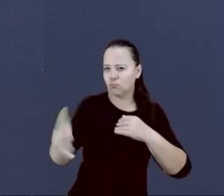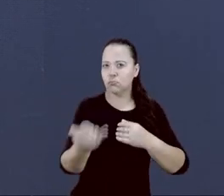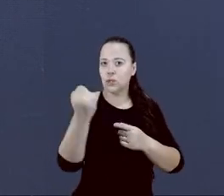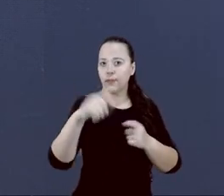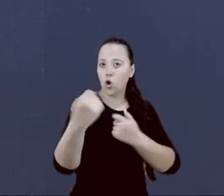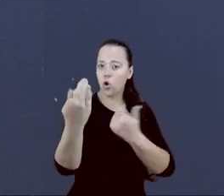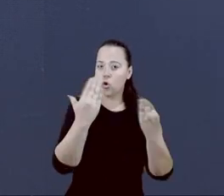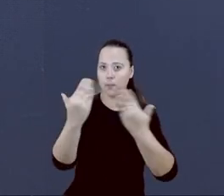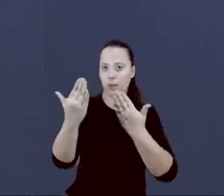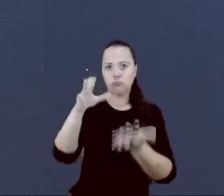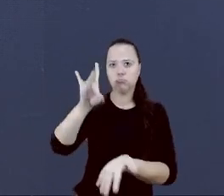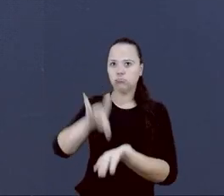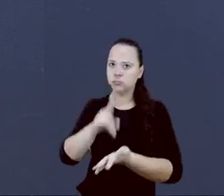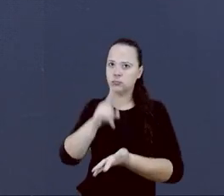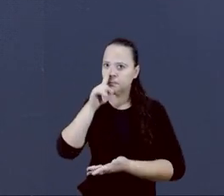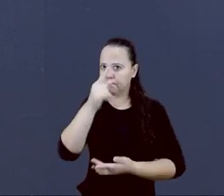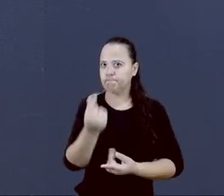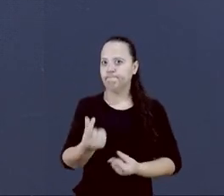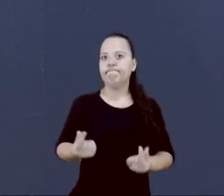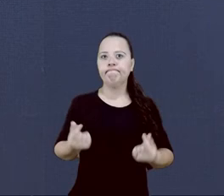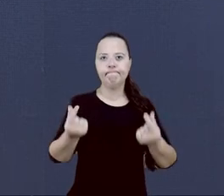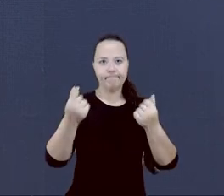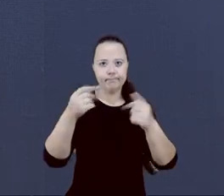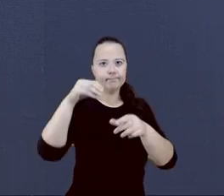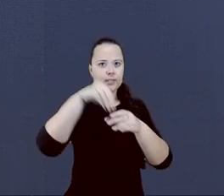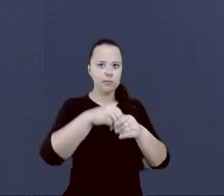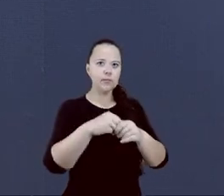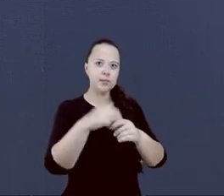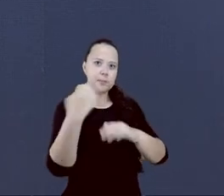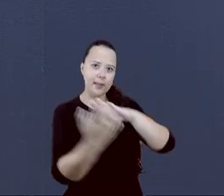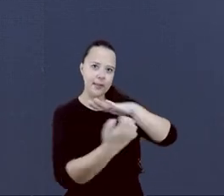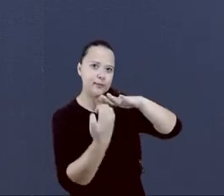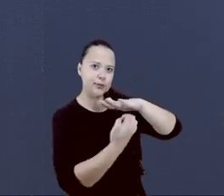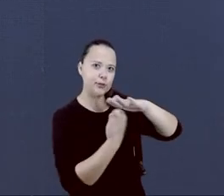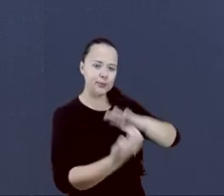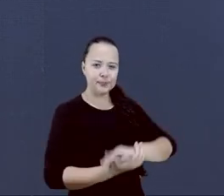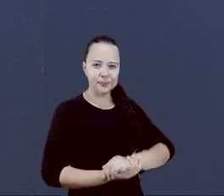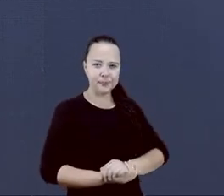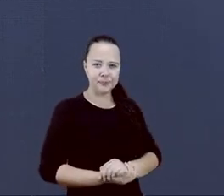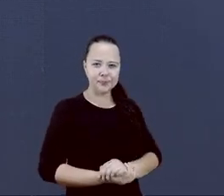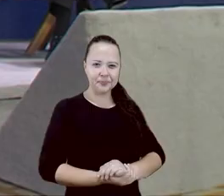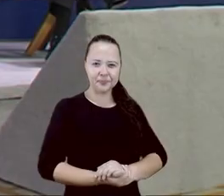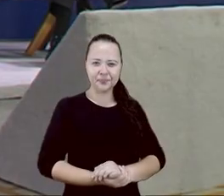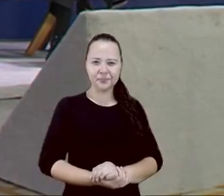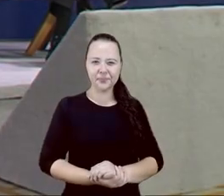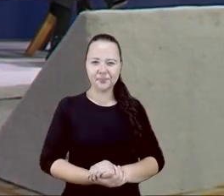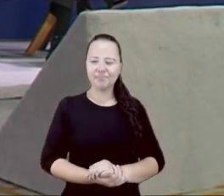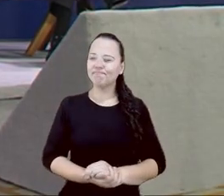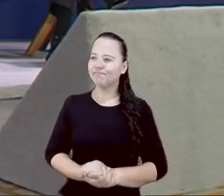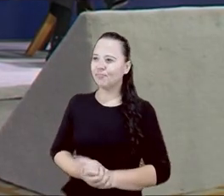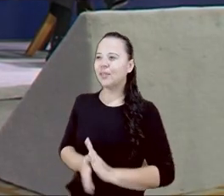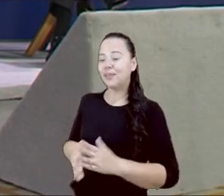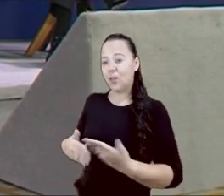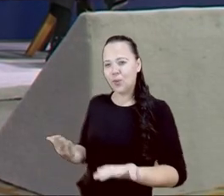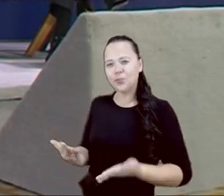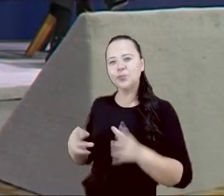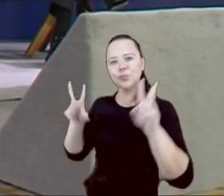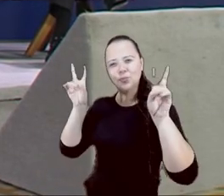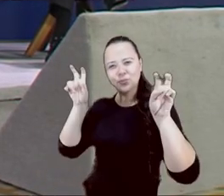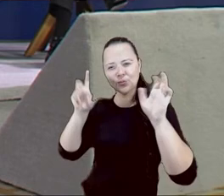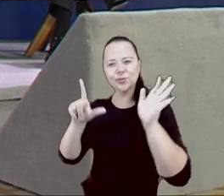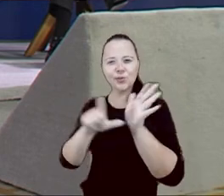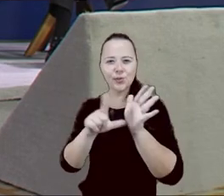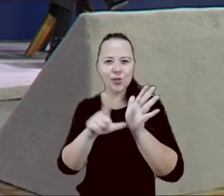risco de crédito que tem dentro dessas emissoras olha Cris é de americanas em complemento